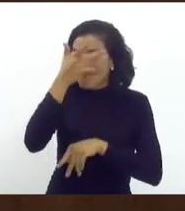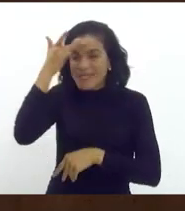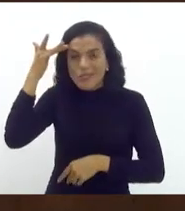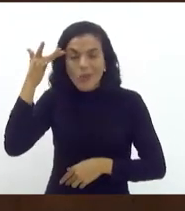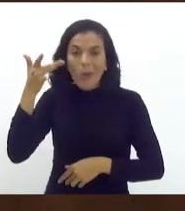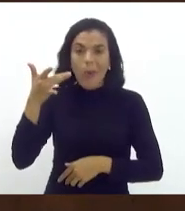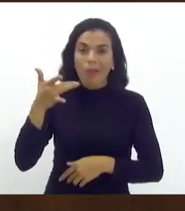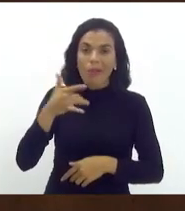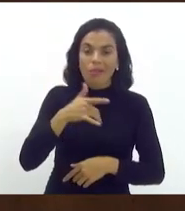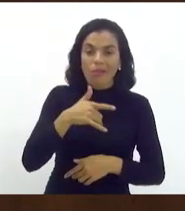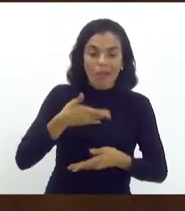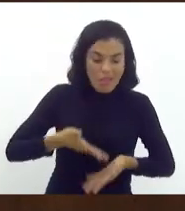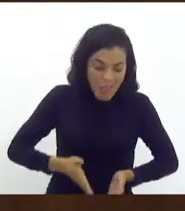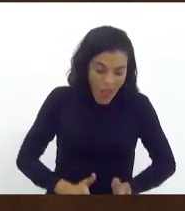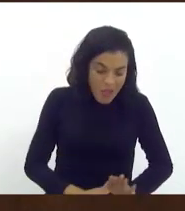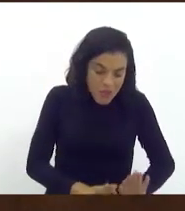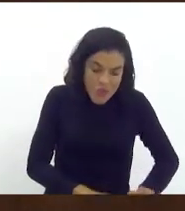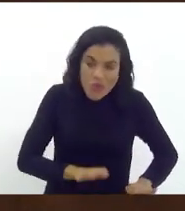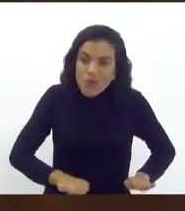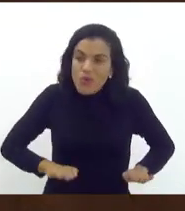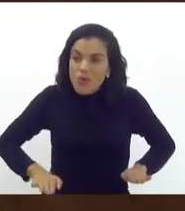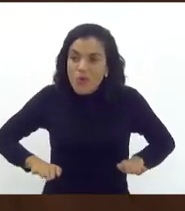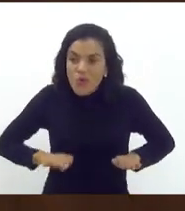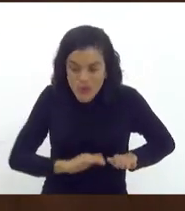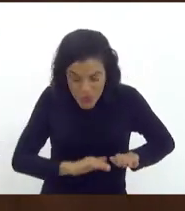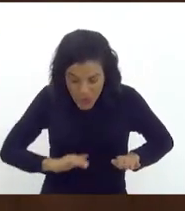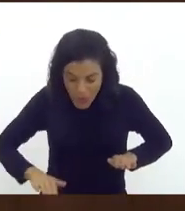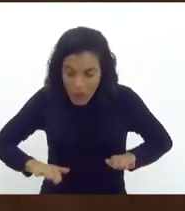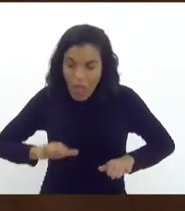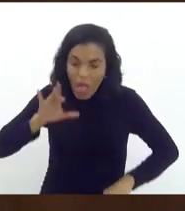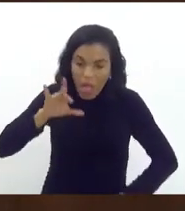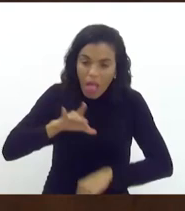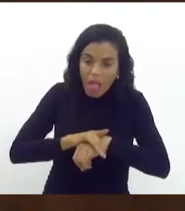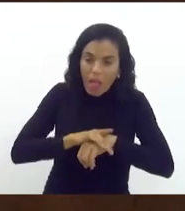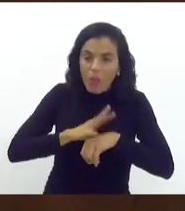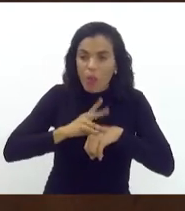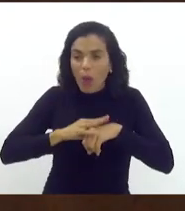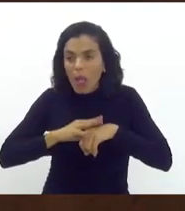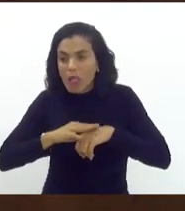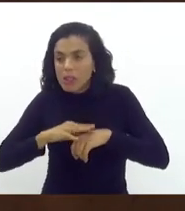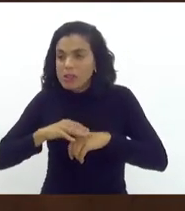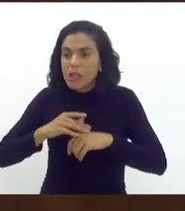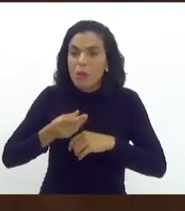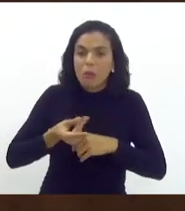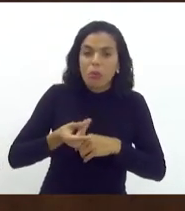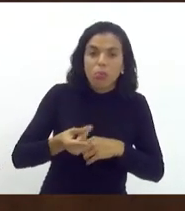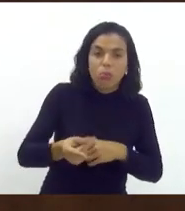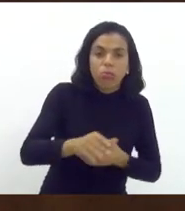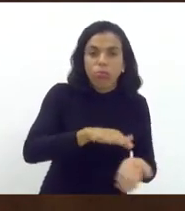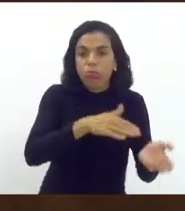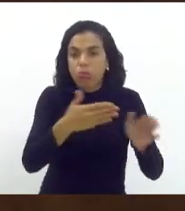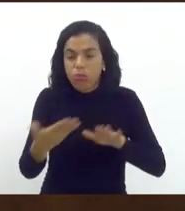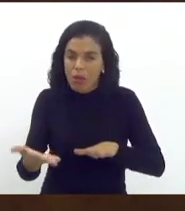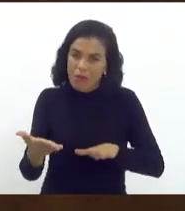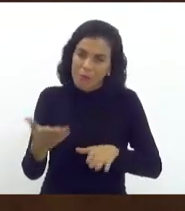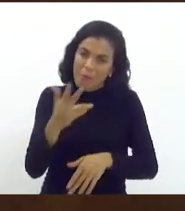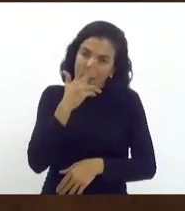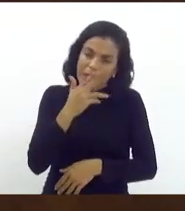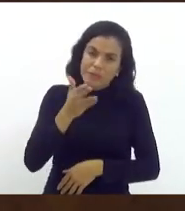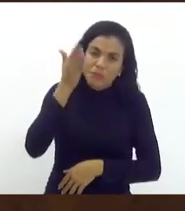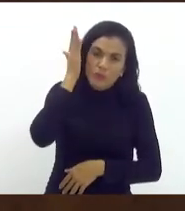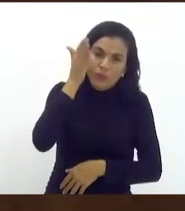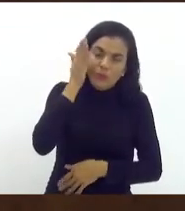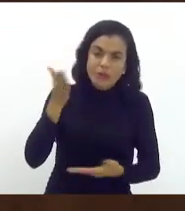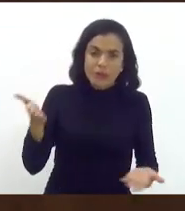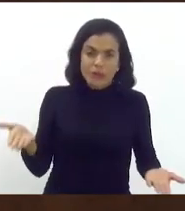Nascem os garotinhos as meninas e daqui a pouco estão com doenças que vão levar para o resto da vida é até burrice Porque vão